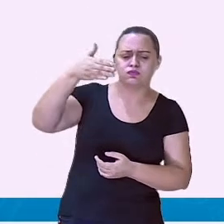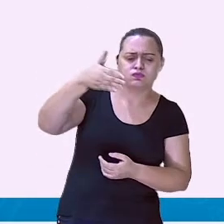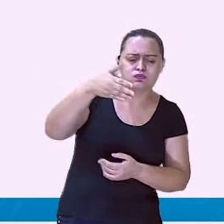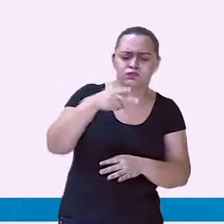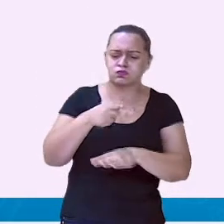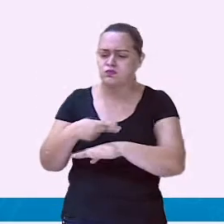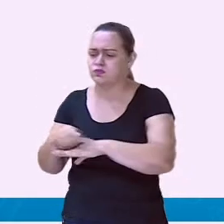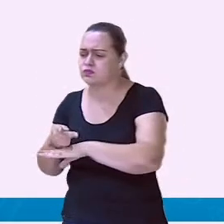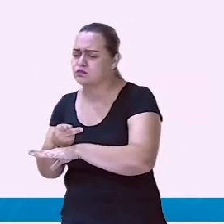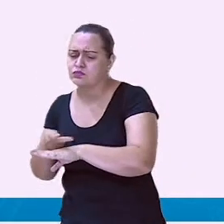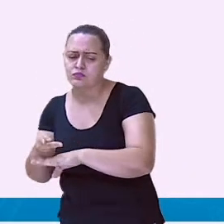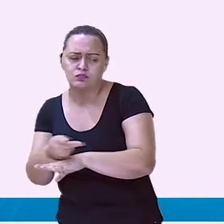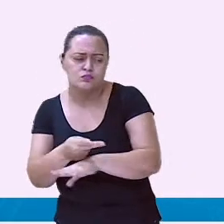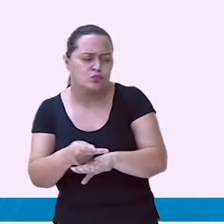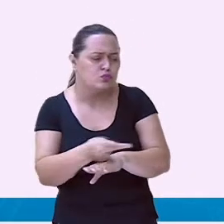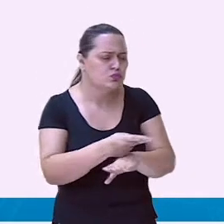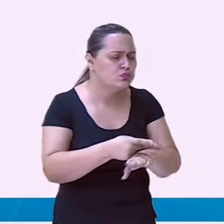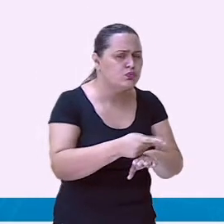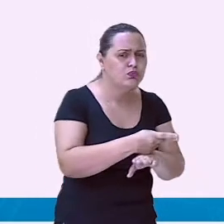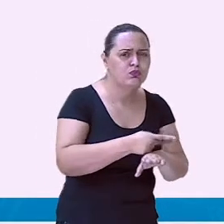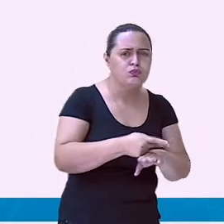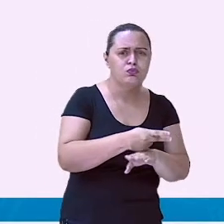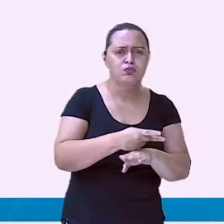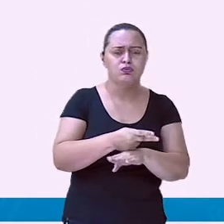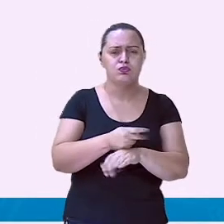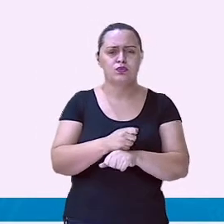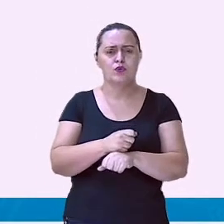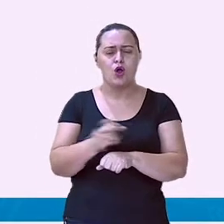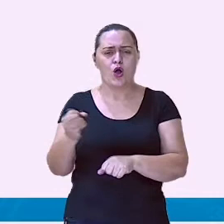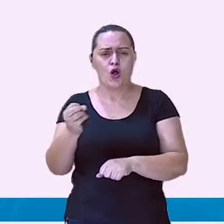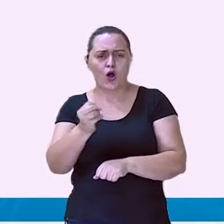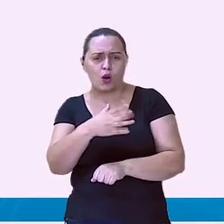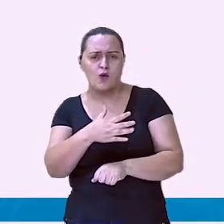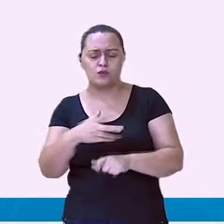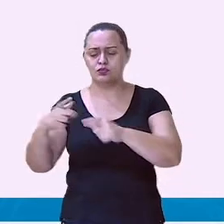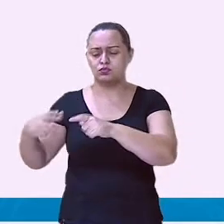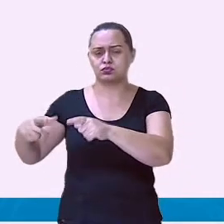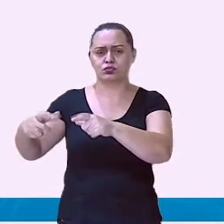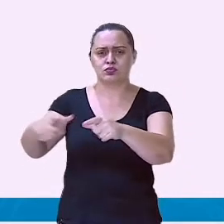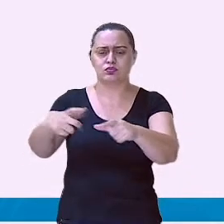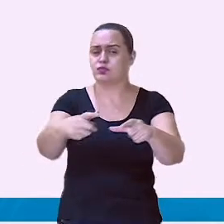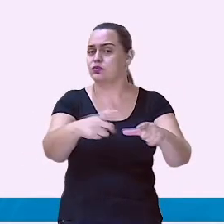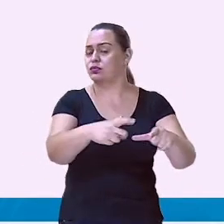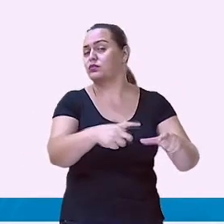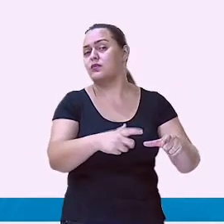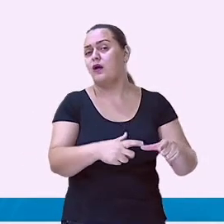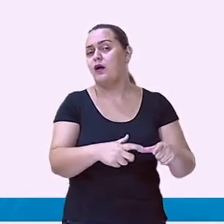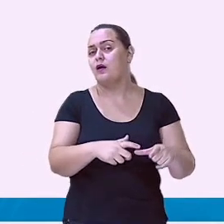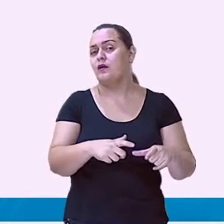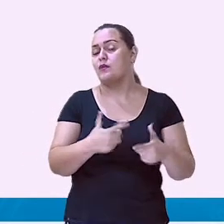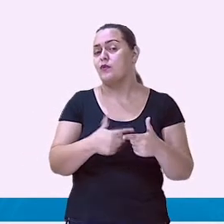a esses que buscavam novas rotas, que não se contentavam